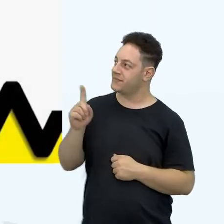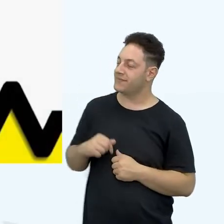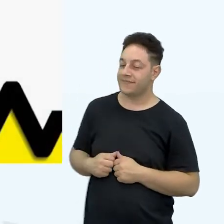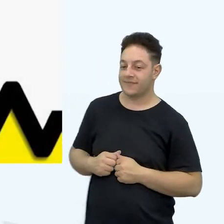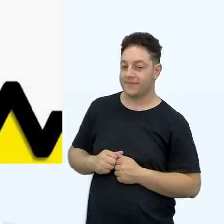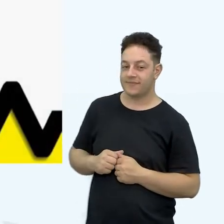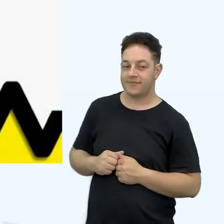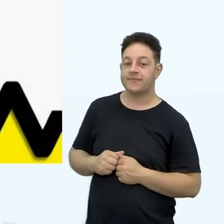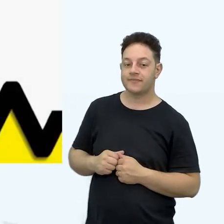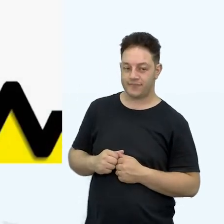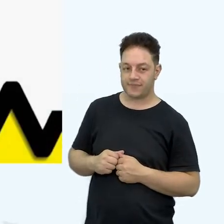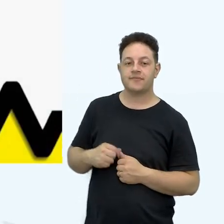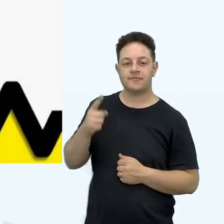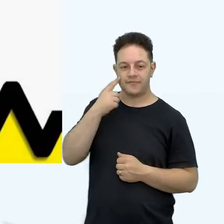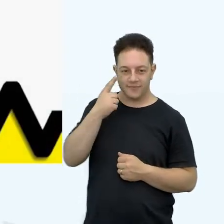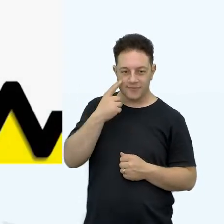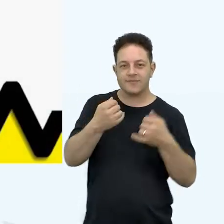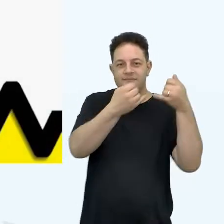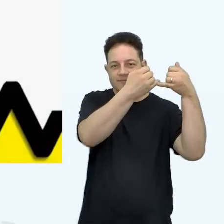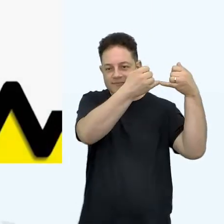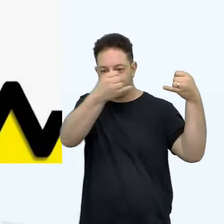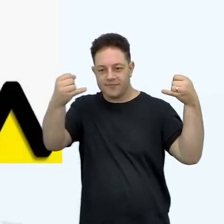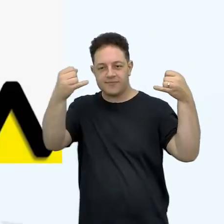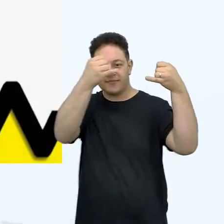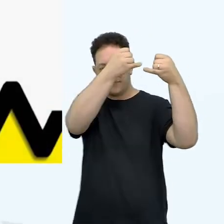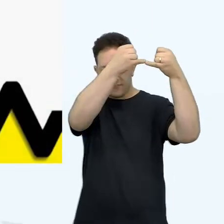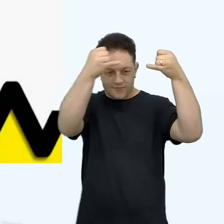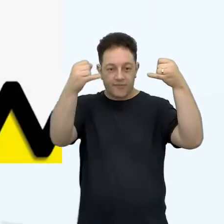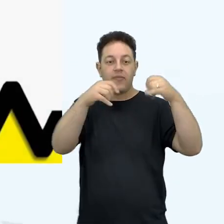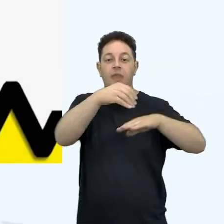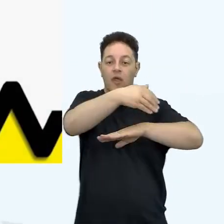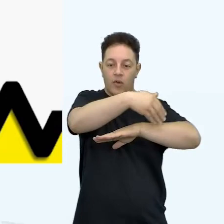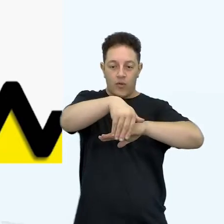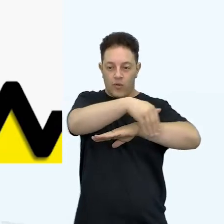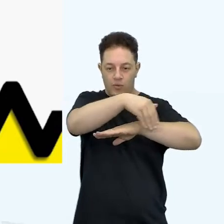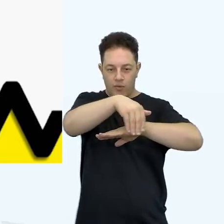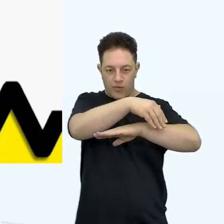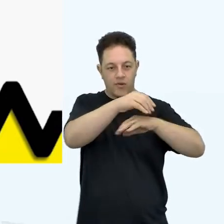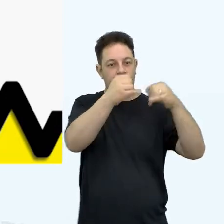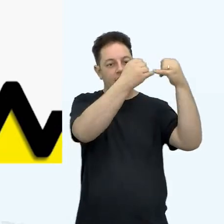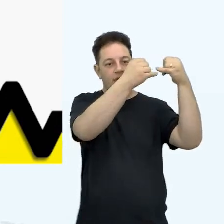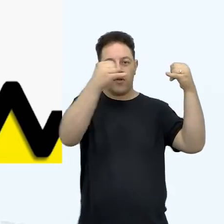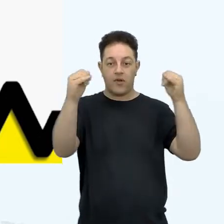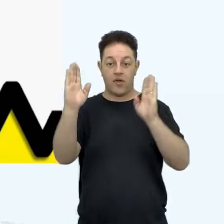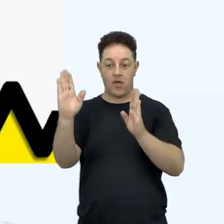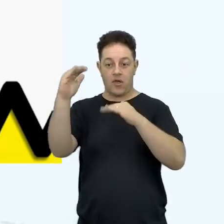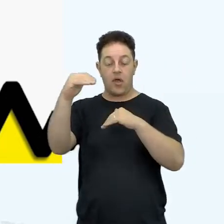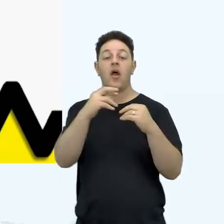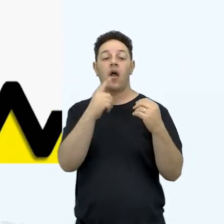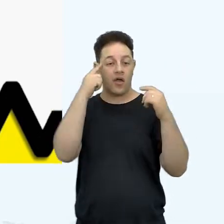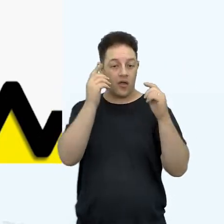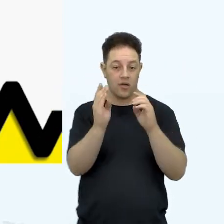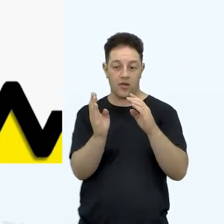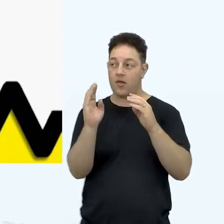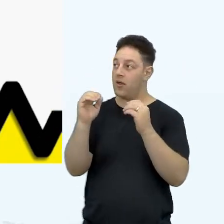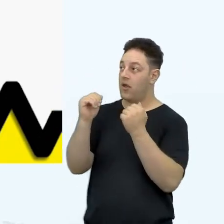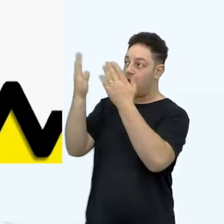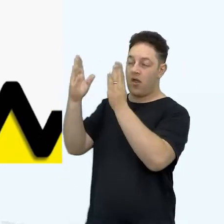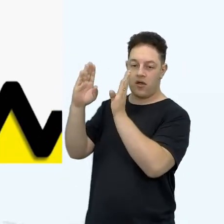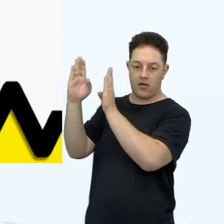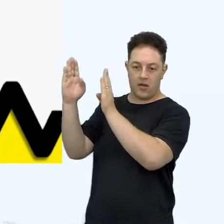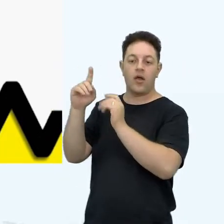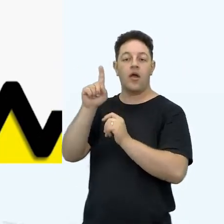ó, os cabos que alimentam entre a rua e o medidor, que é uma responsabilidade da